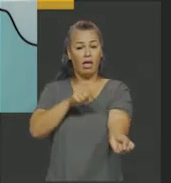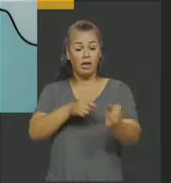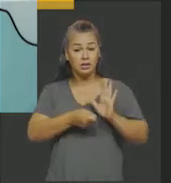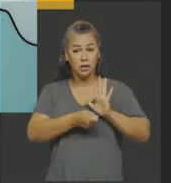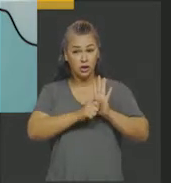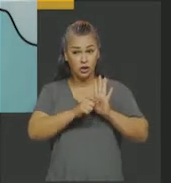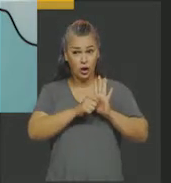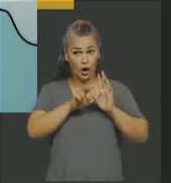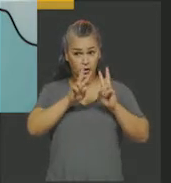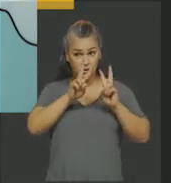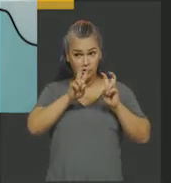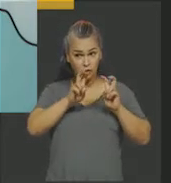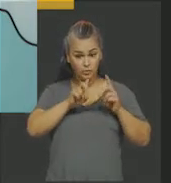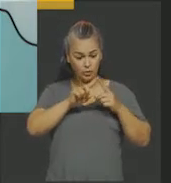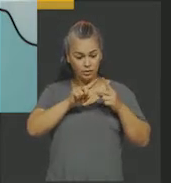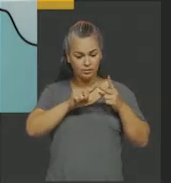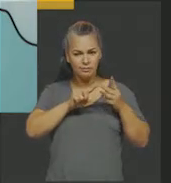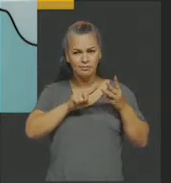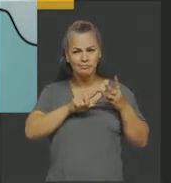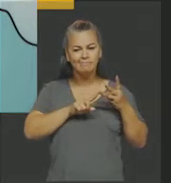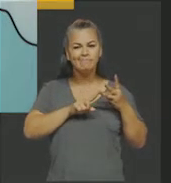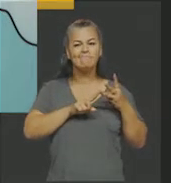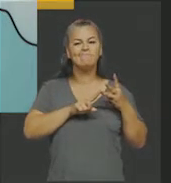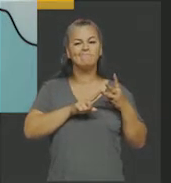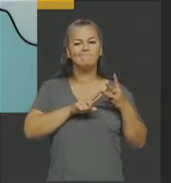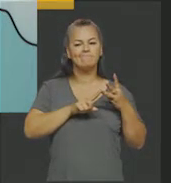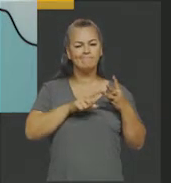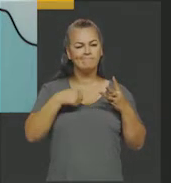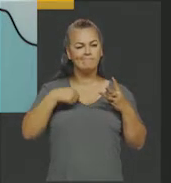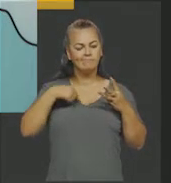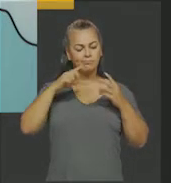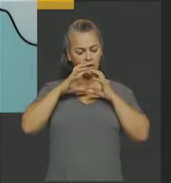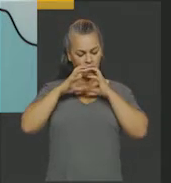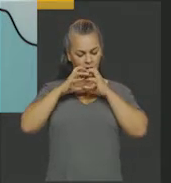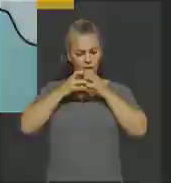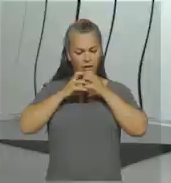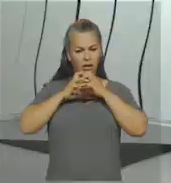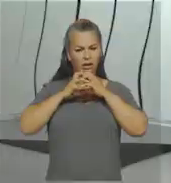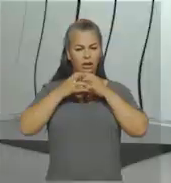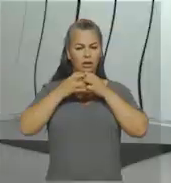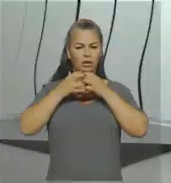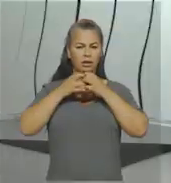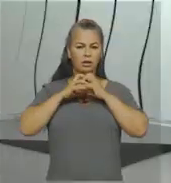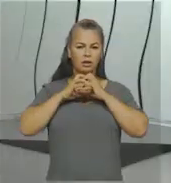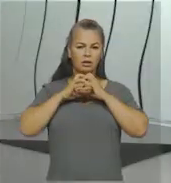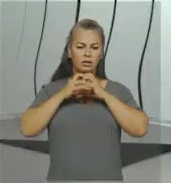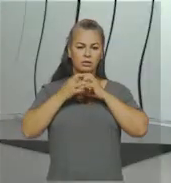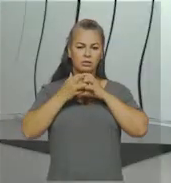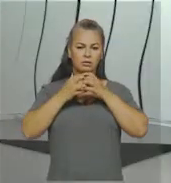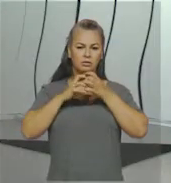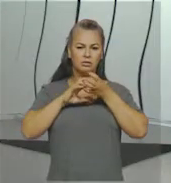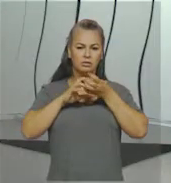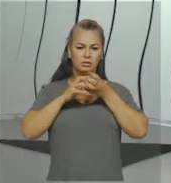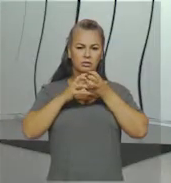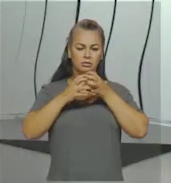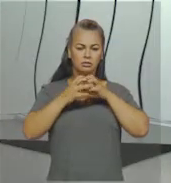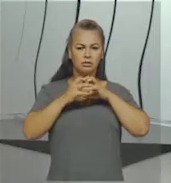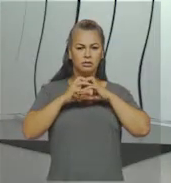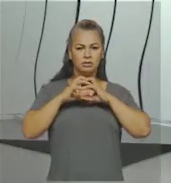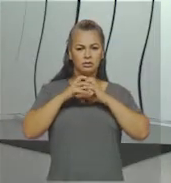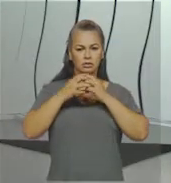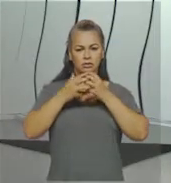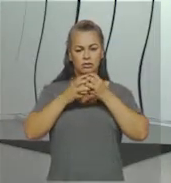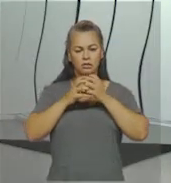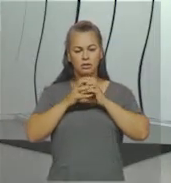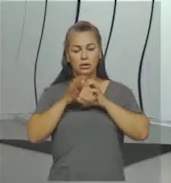aqueles hormônios, né, a ação deles fique menor. Às vezes, por exemplo, a